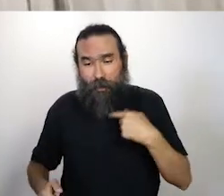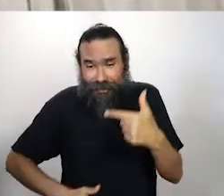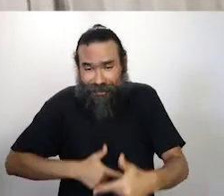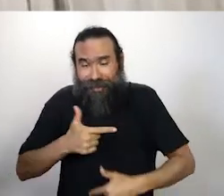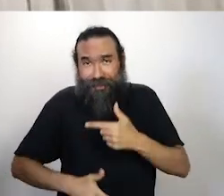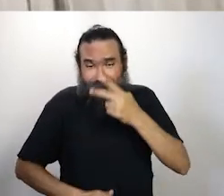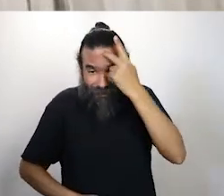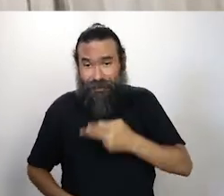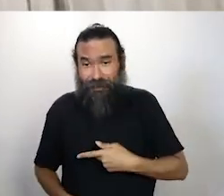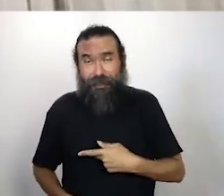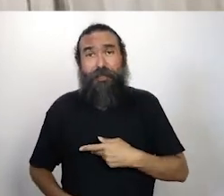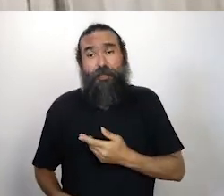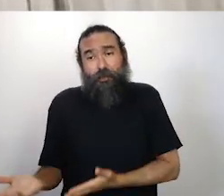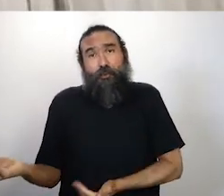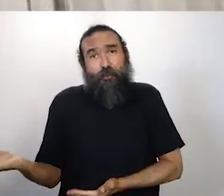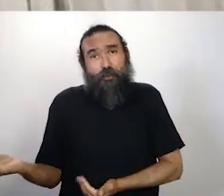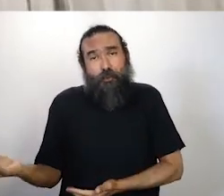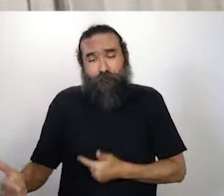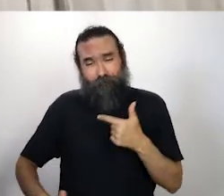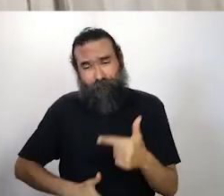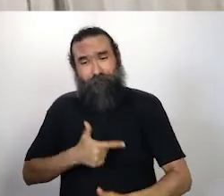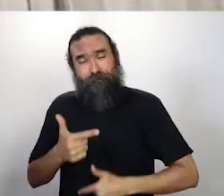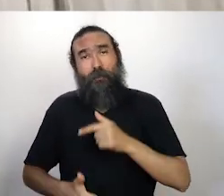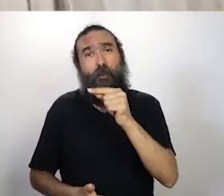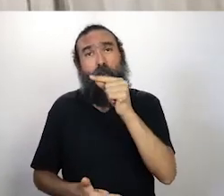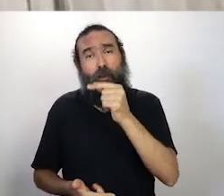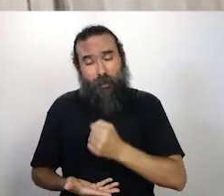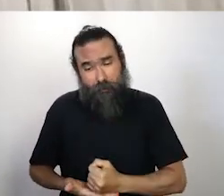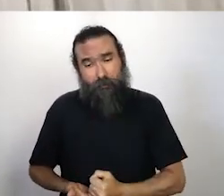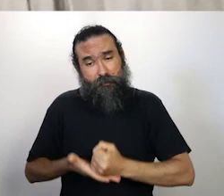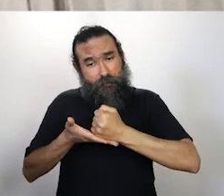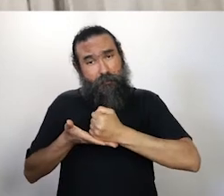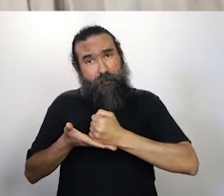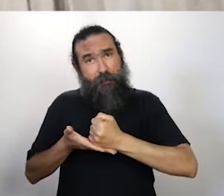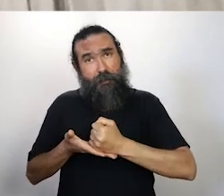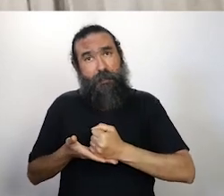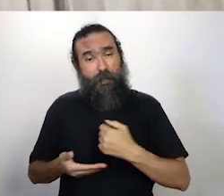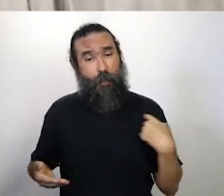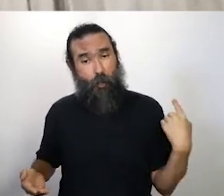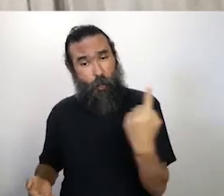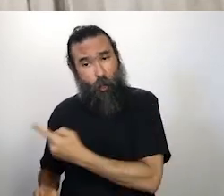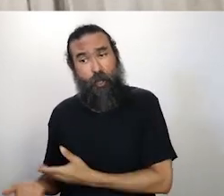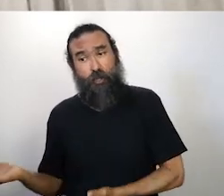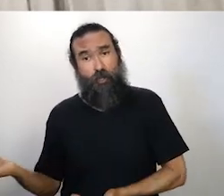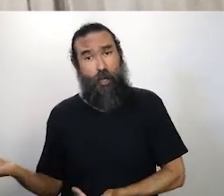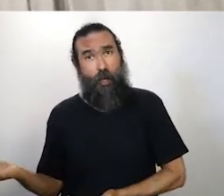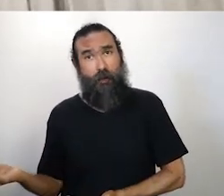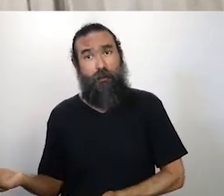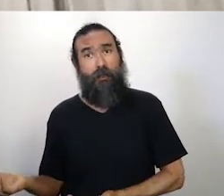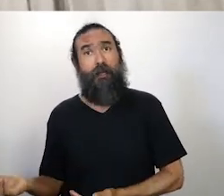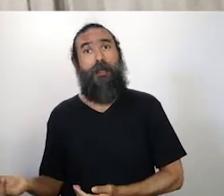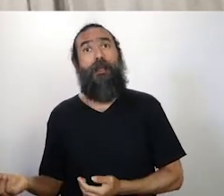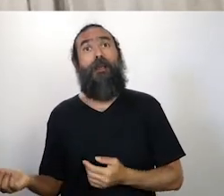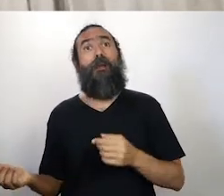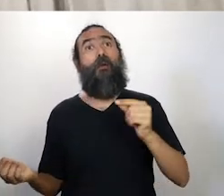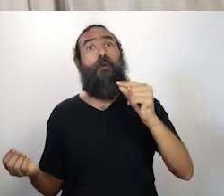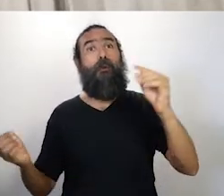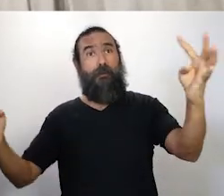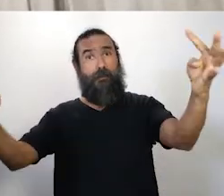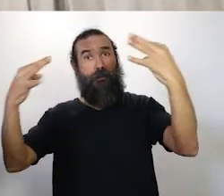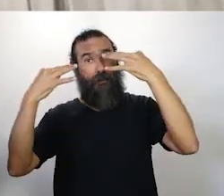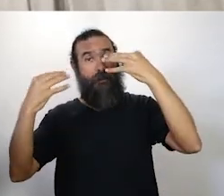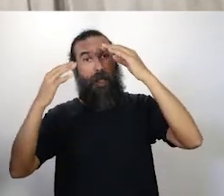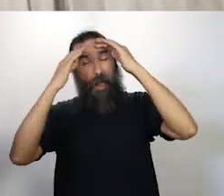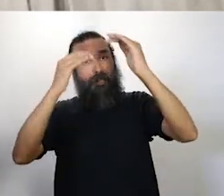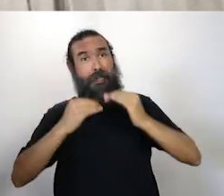essa disputa lá no Conselho Nacional de Juventude, e a disputa tem sido muito nesse sentido, para garantir que as vozes das juventudes que já